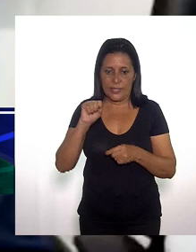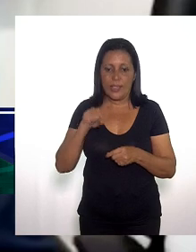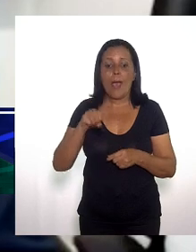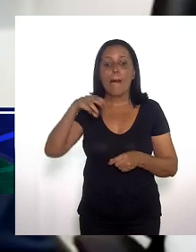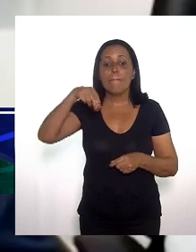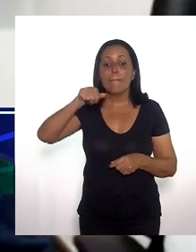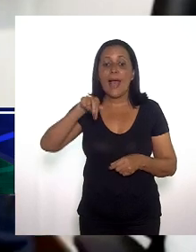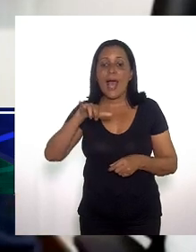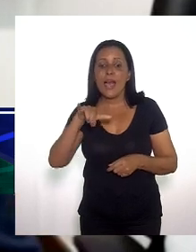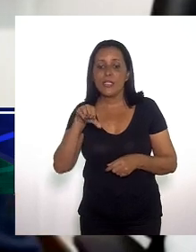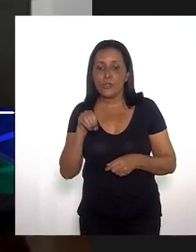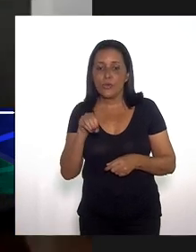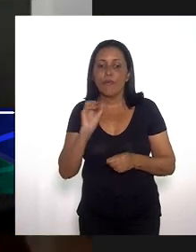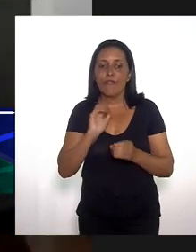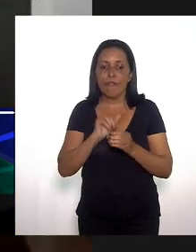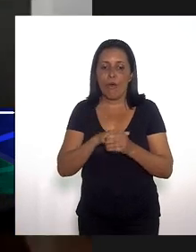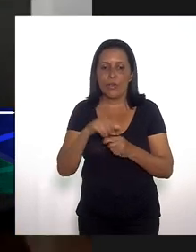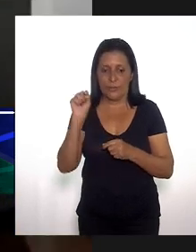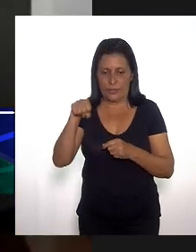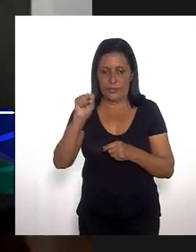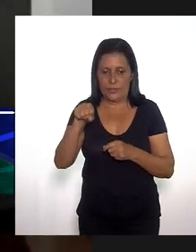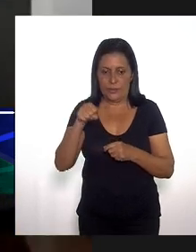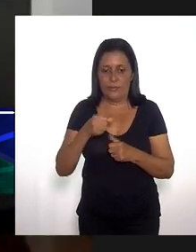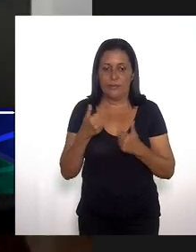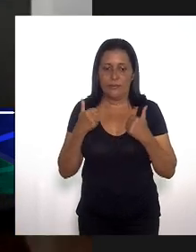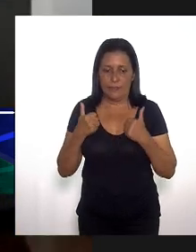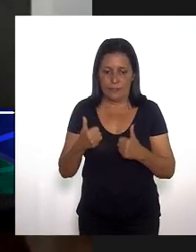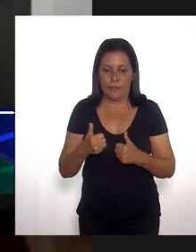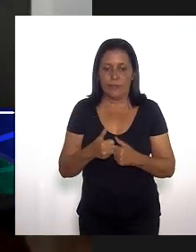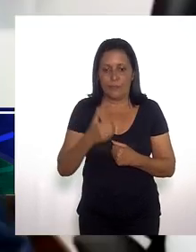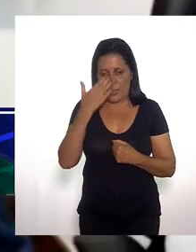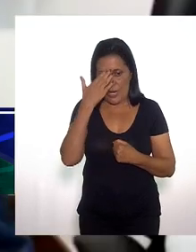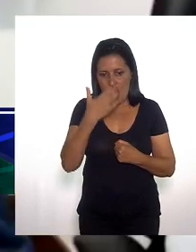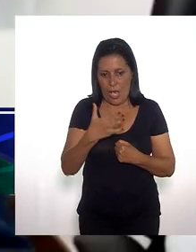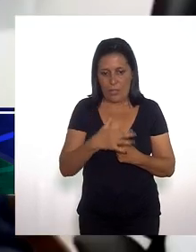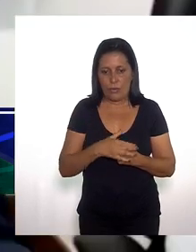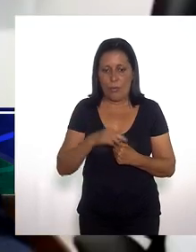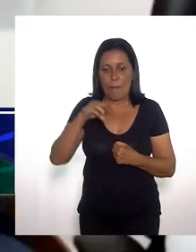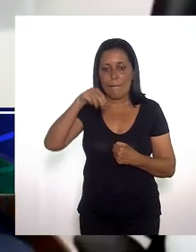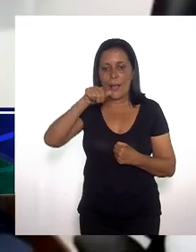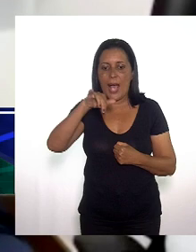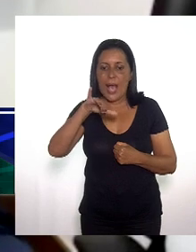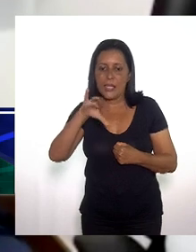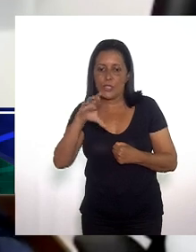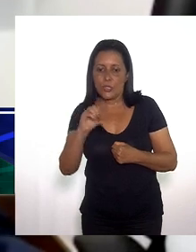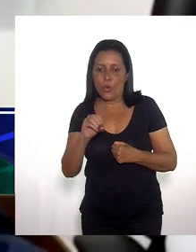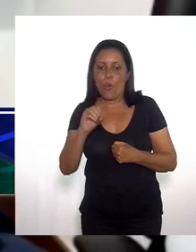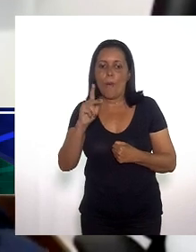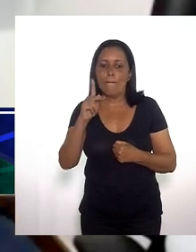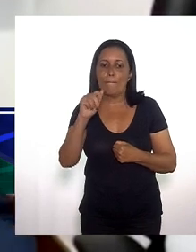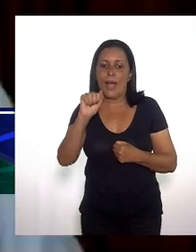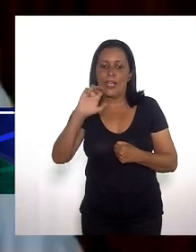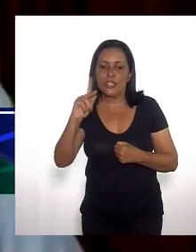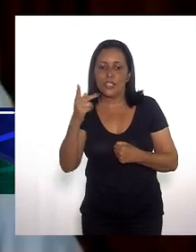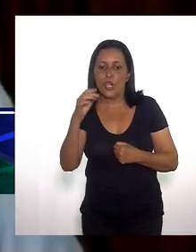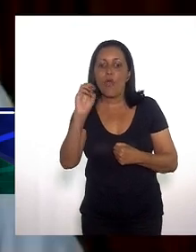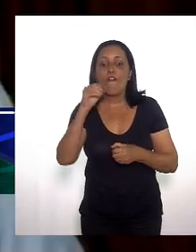Gualberto. Voto favorável, presidente. Obrigado, meu irmão. Deputado Márcio Pacheco. Voto sim,